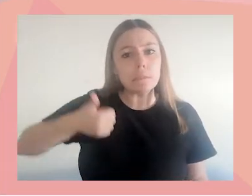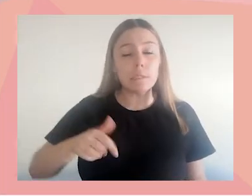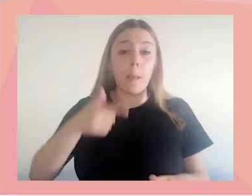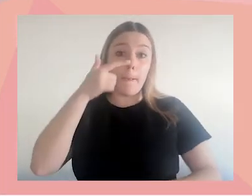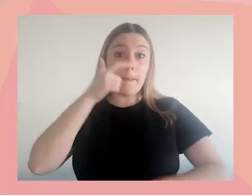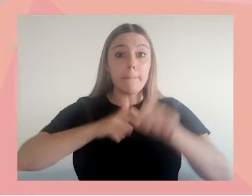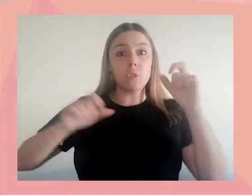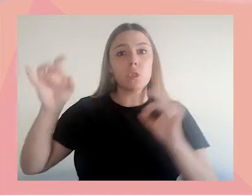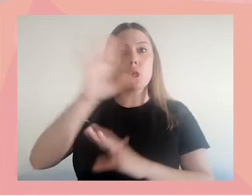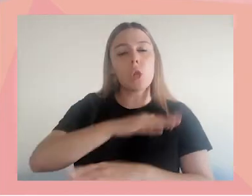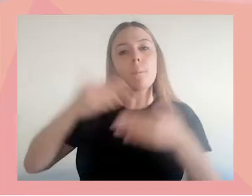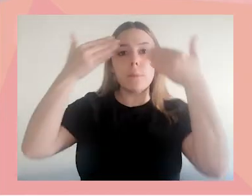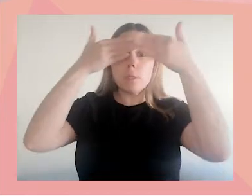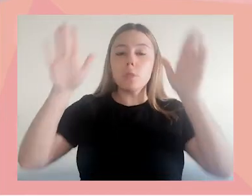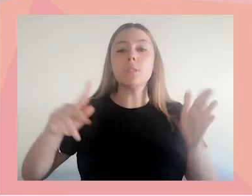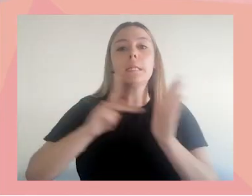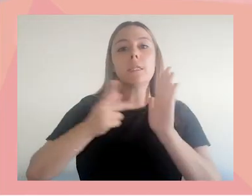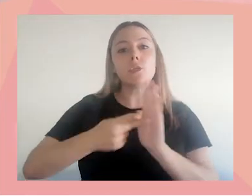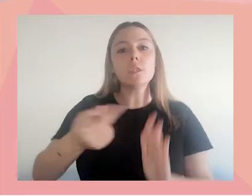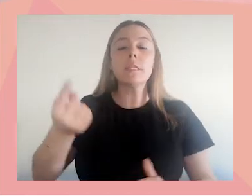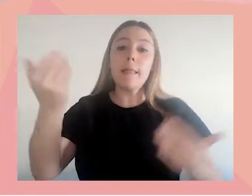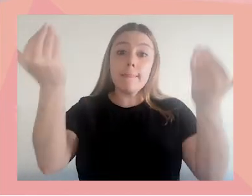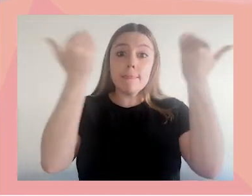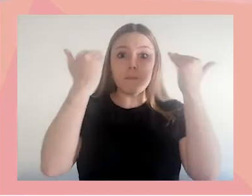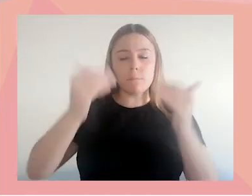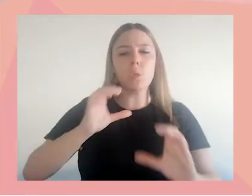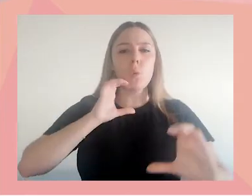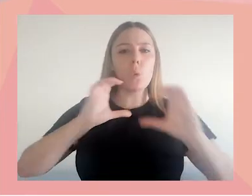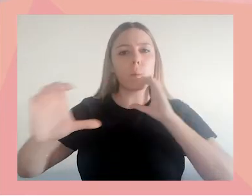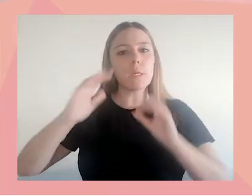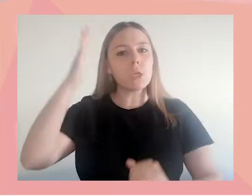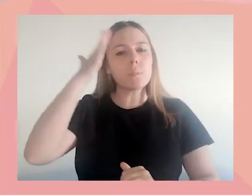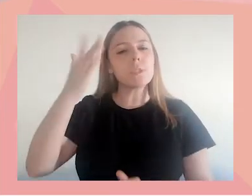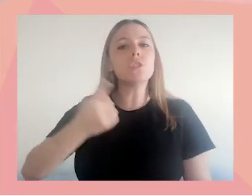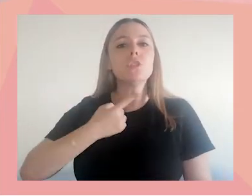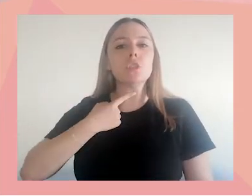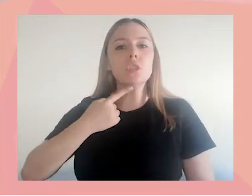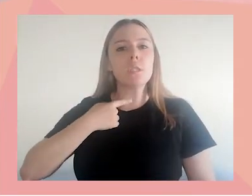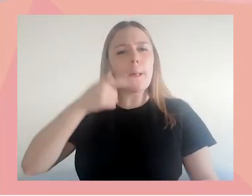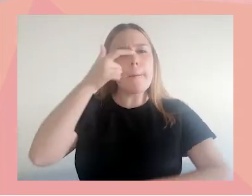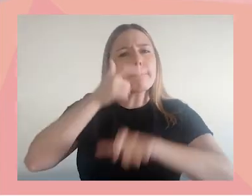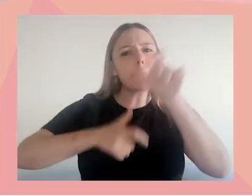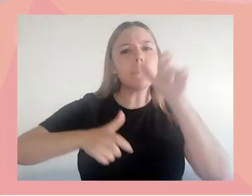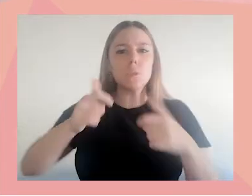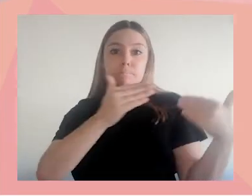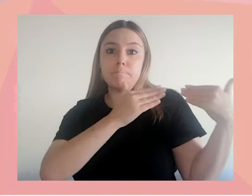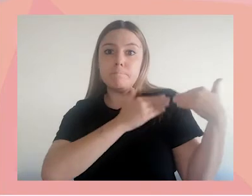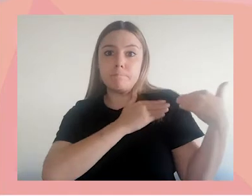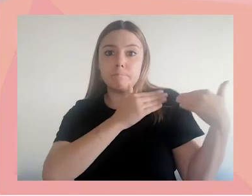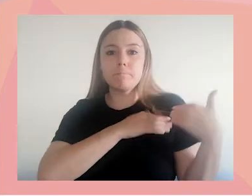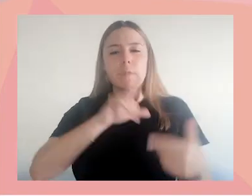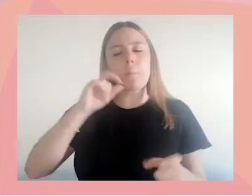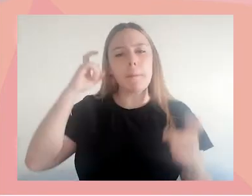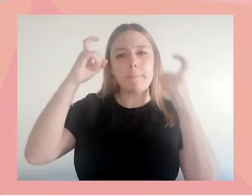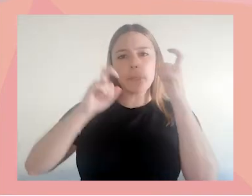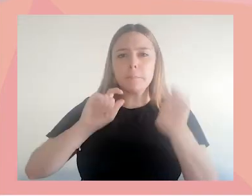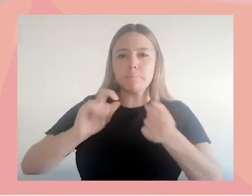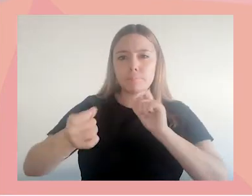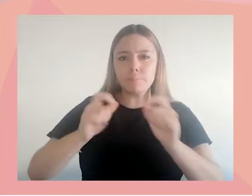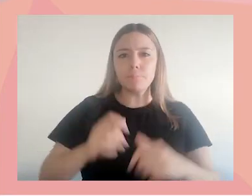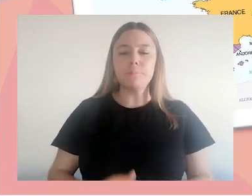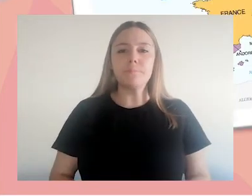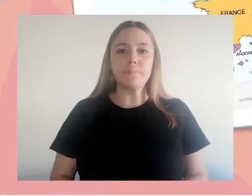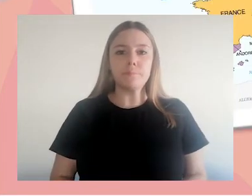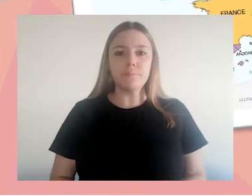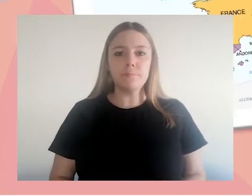prioridades são a cidadania europeia, democracia, tecnologias da informação e comunicação, competências digitais, cidadania responsável e pensamento